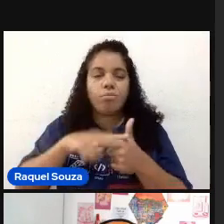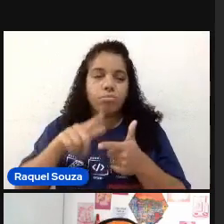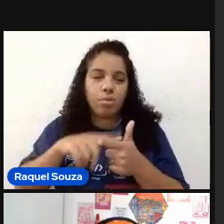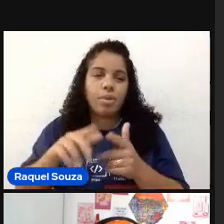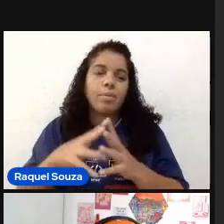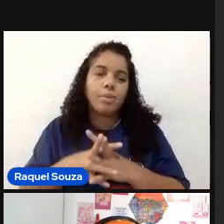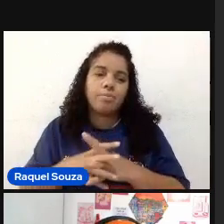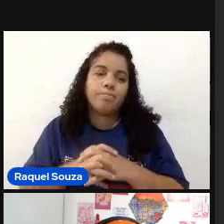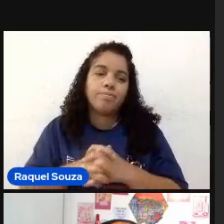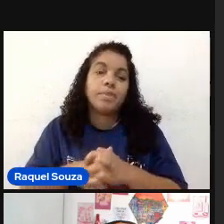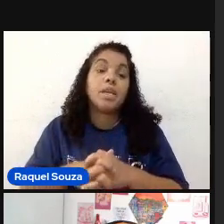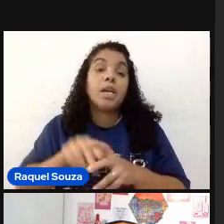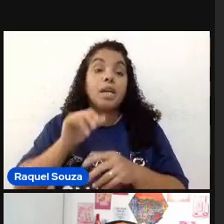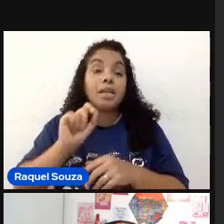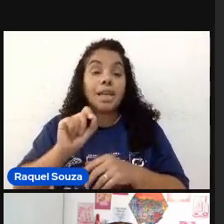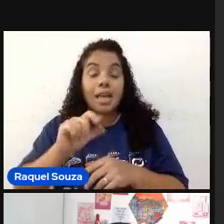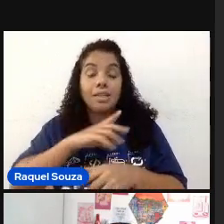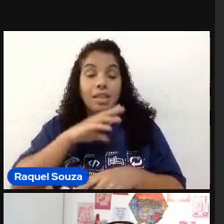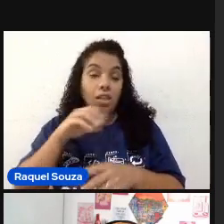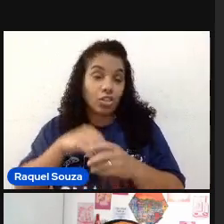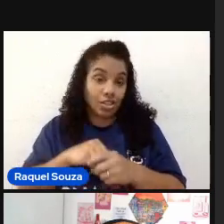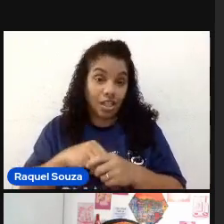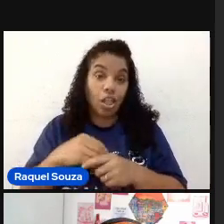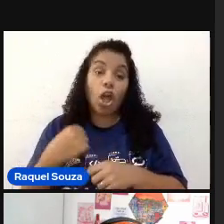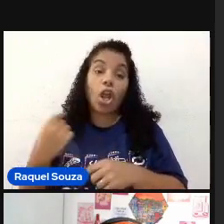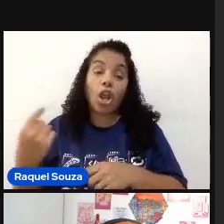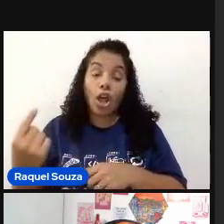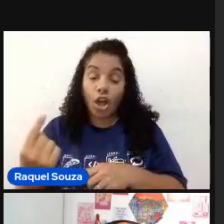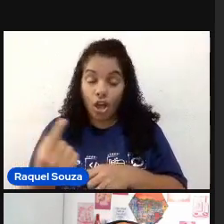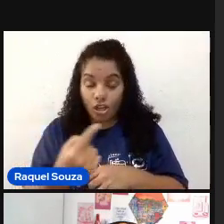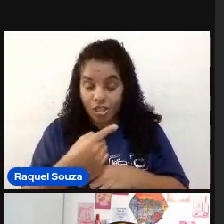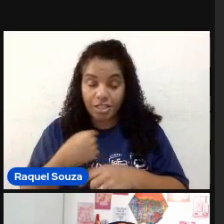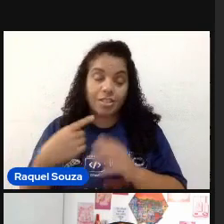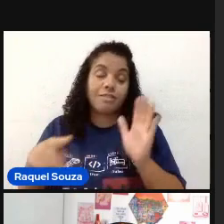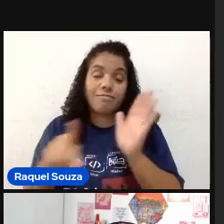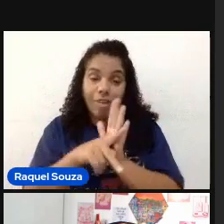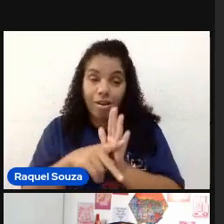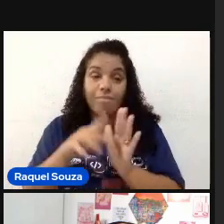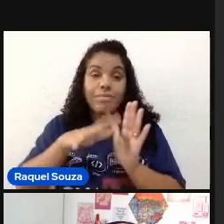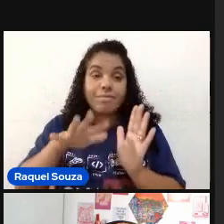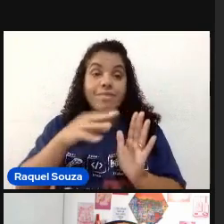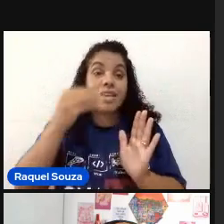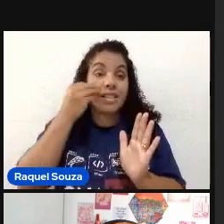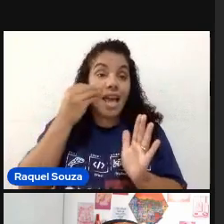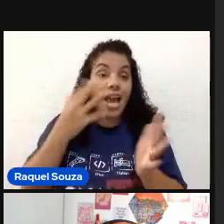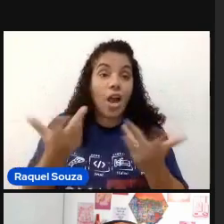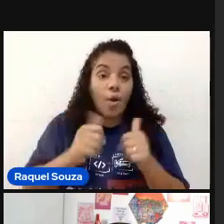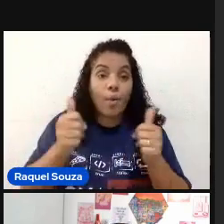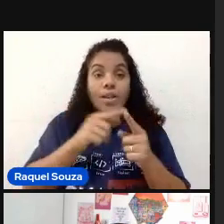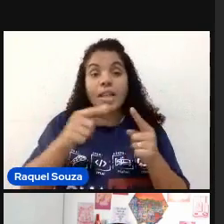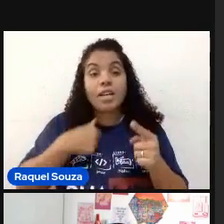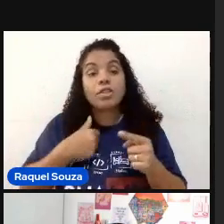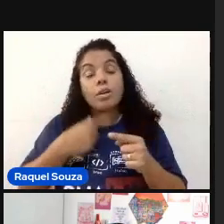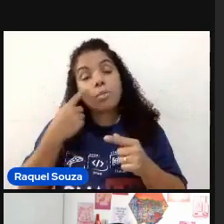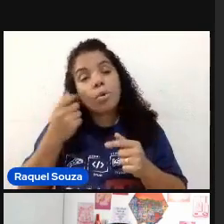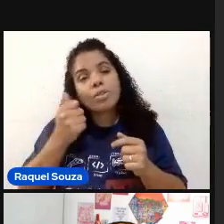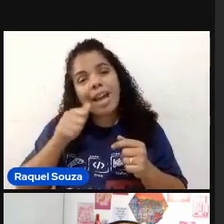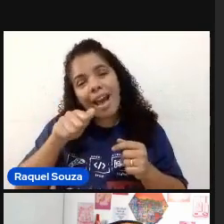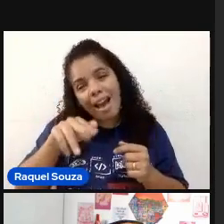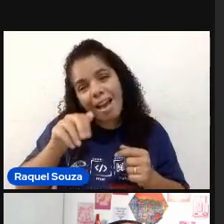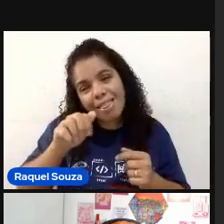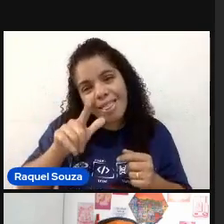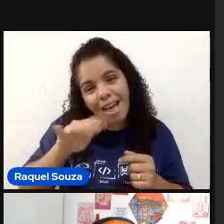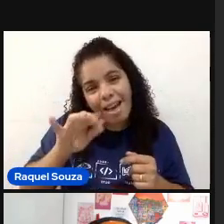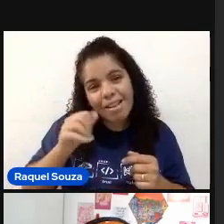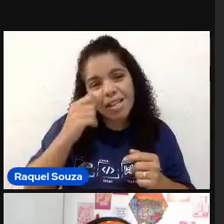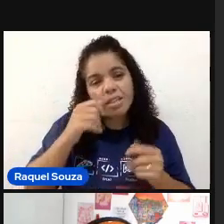de dentro, ou seja, para nós que somos da área de teste de qualidade, muitos dos analistas acabam confundindo planos